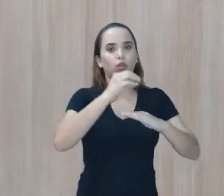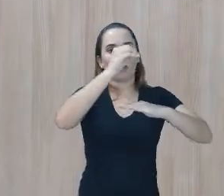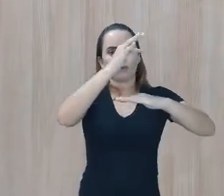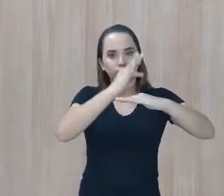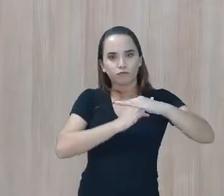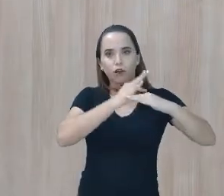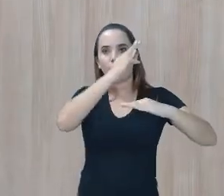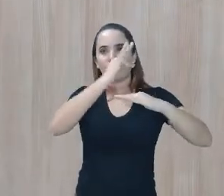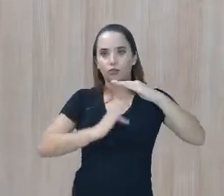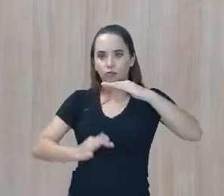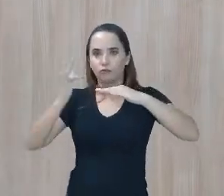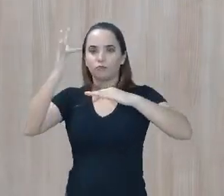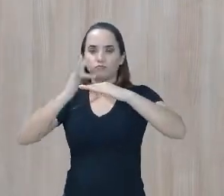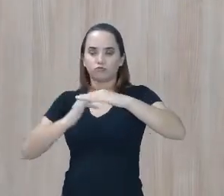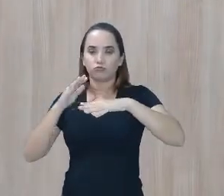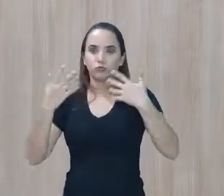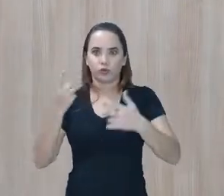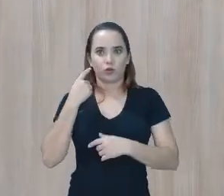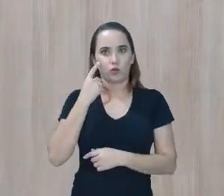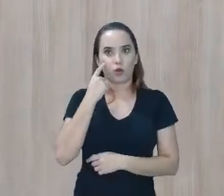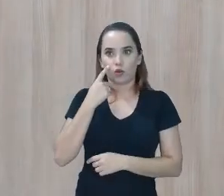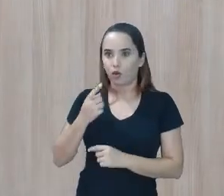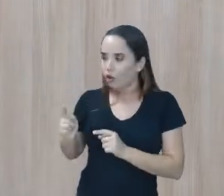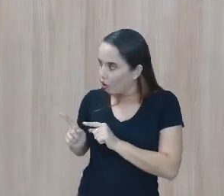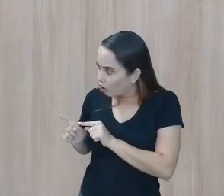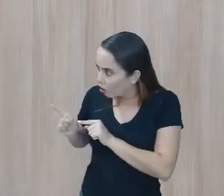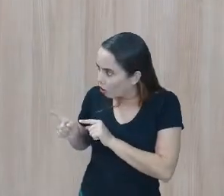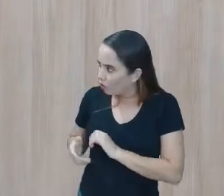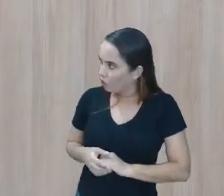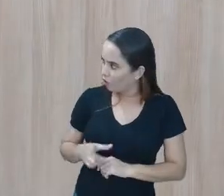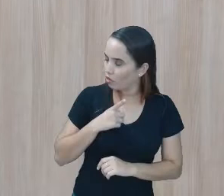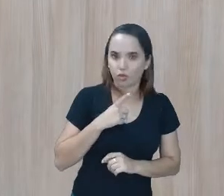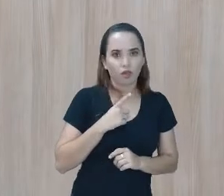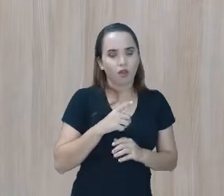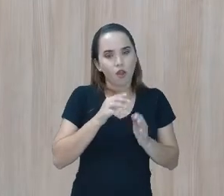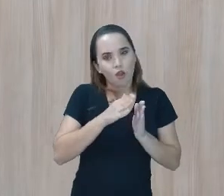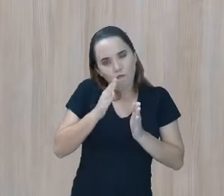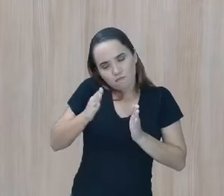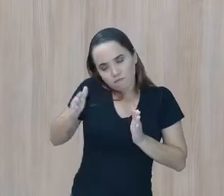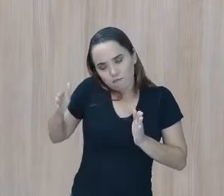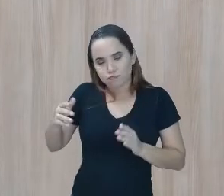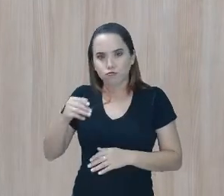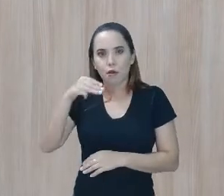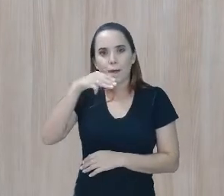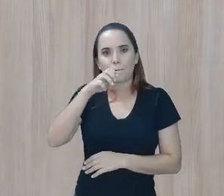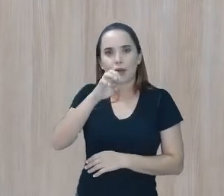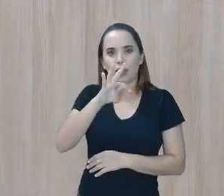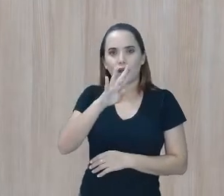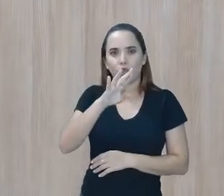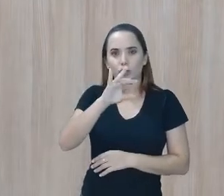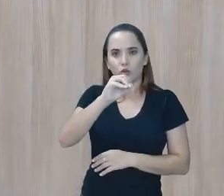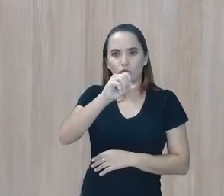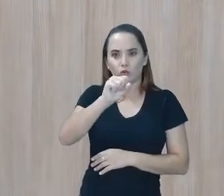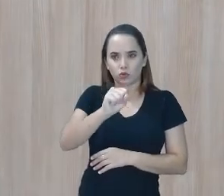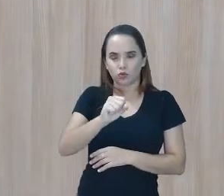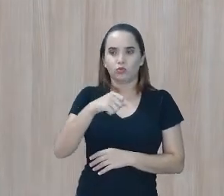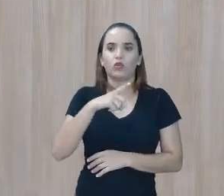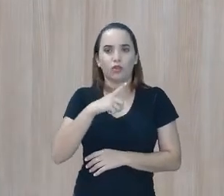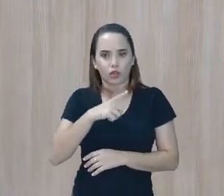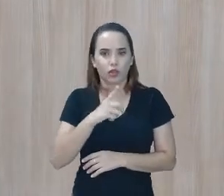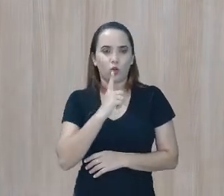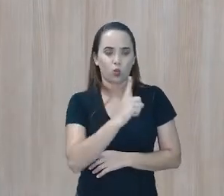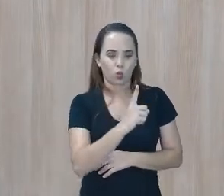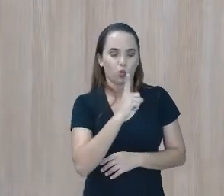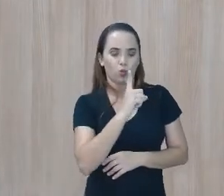reta aqui. Observe que essa reta eu tenho como se fossem metros, tá certo? 1 metro, 1,1, 1,2,